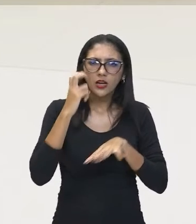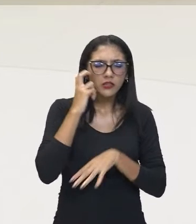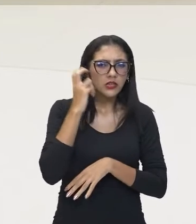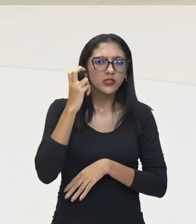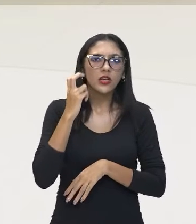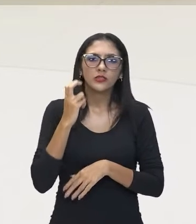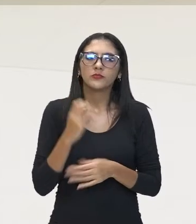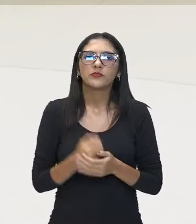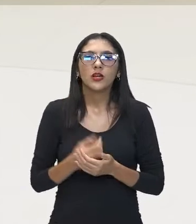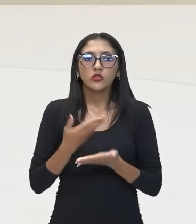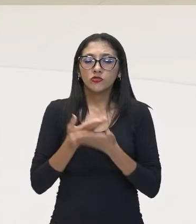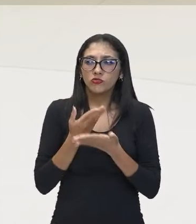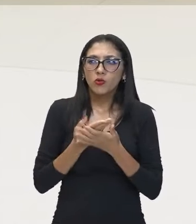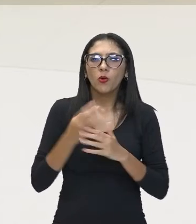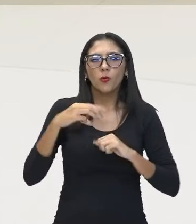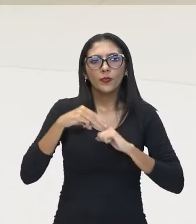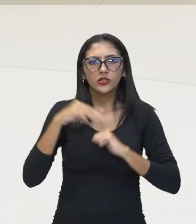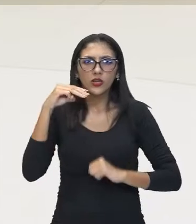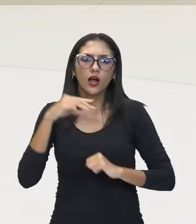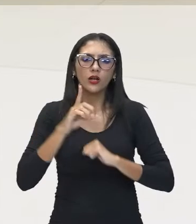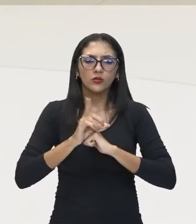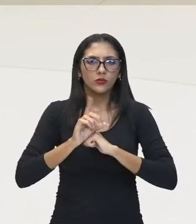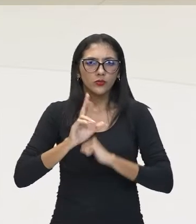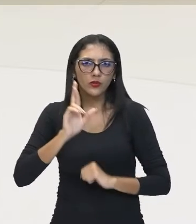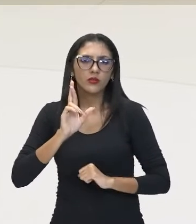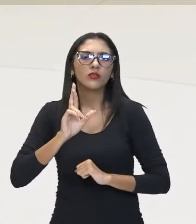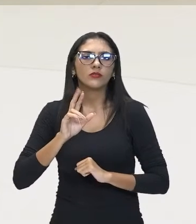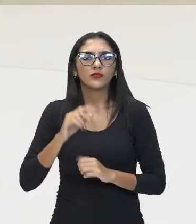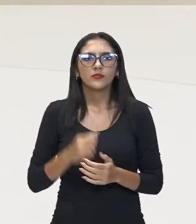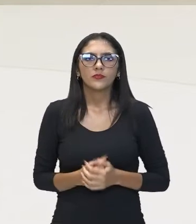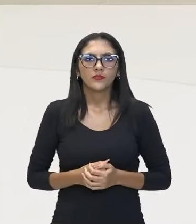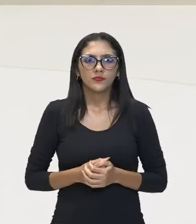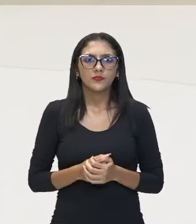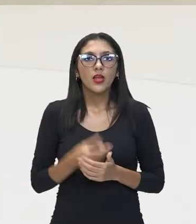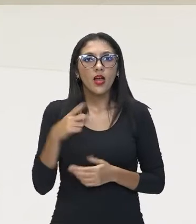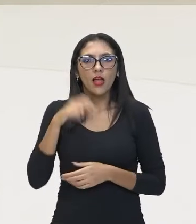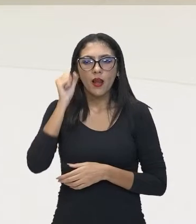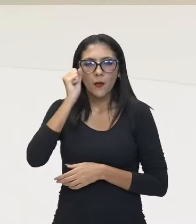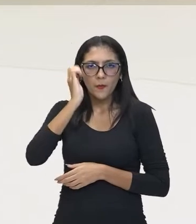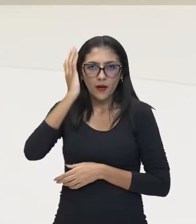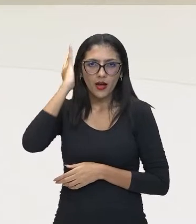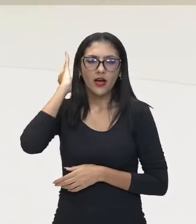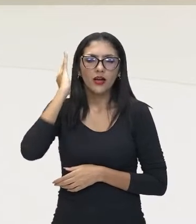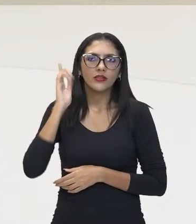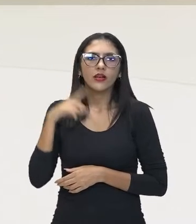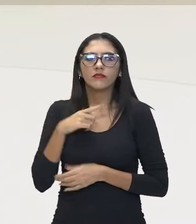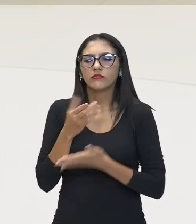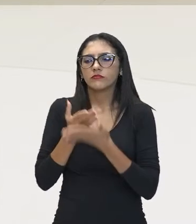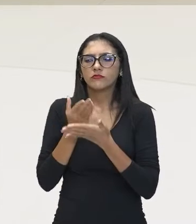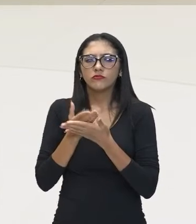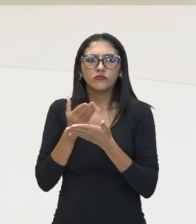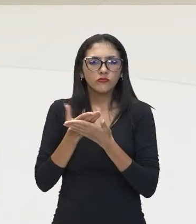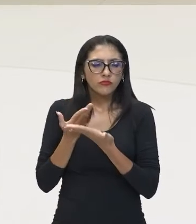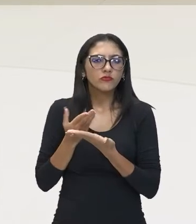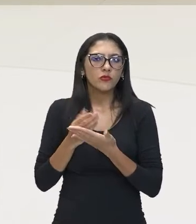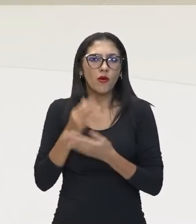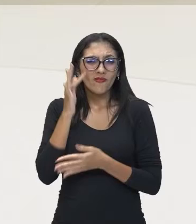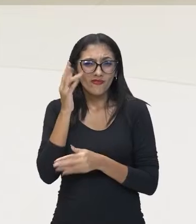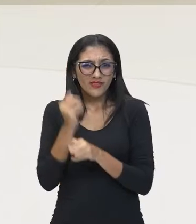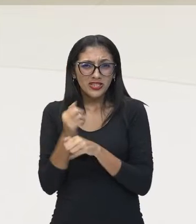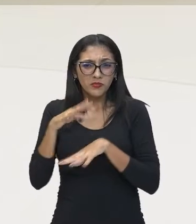estudos, mestrado e doutorado, né? A Marie, por exemplo, trabalhava, né? As suas pesquisas de doutorado